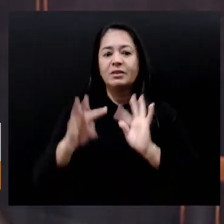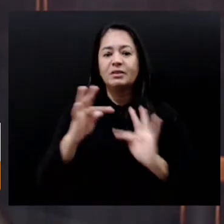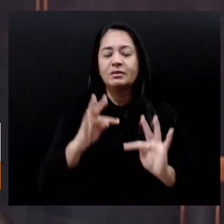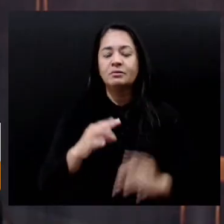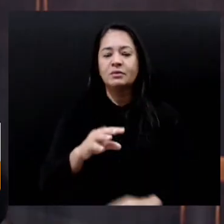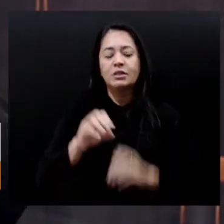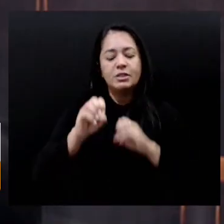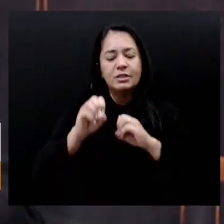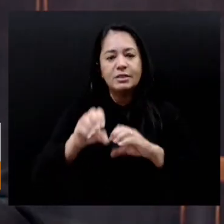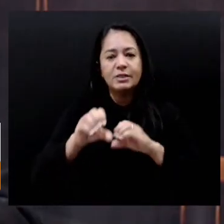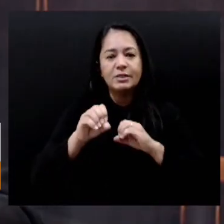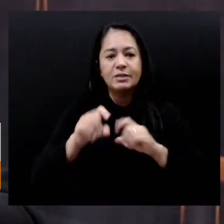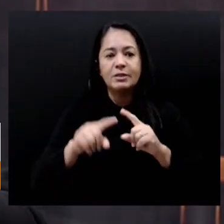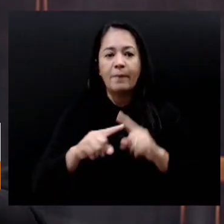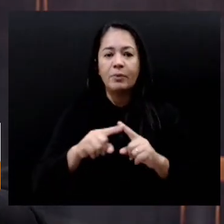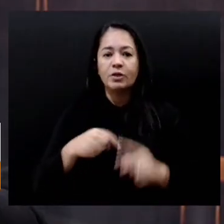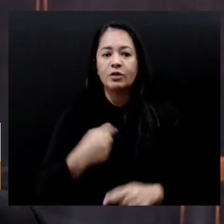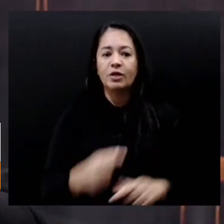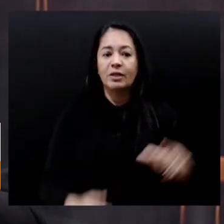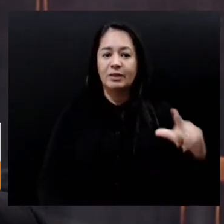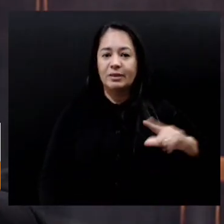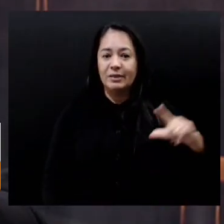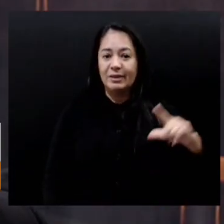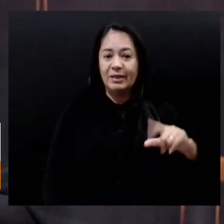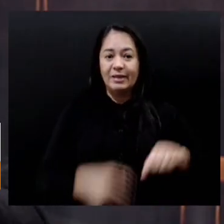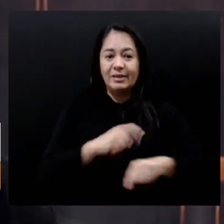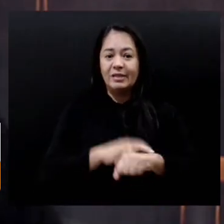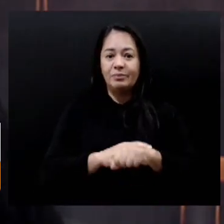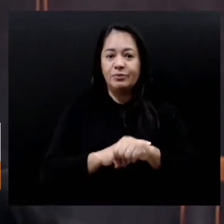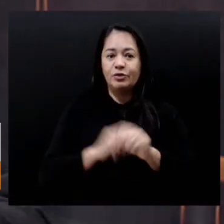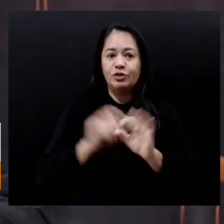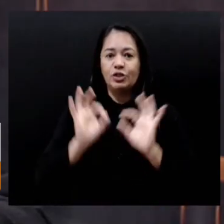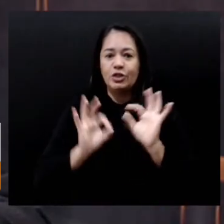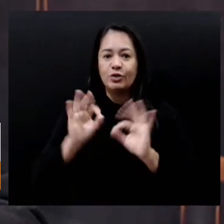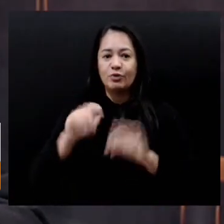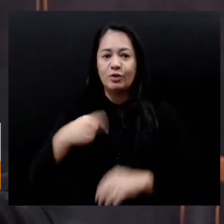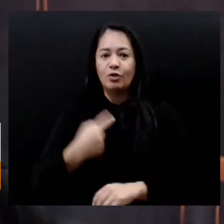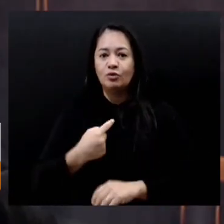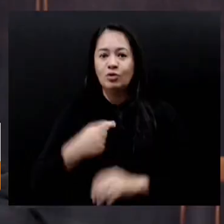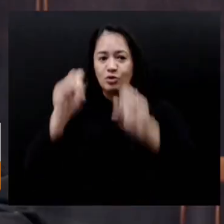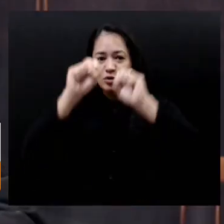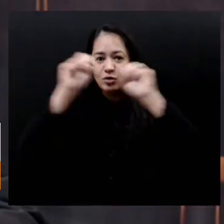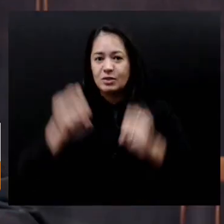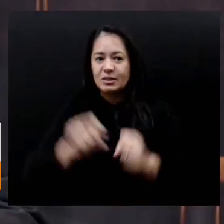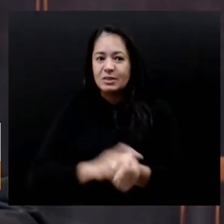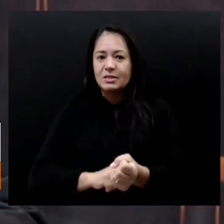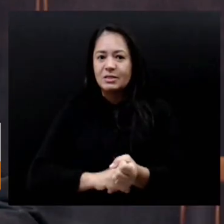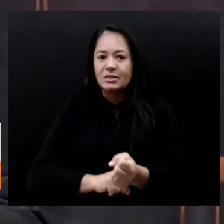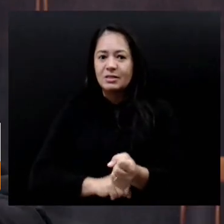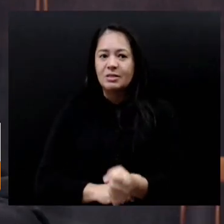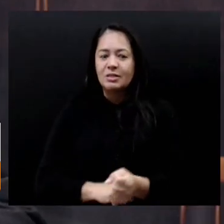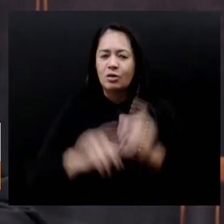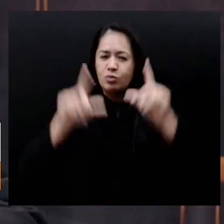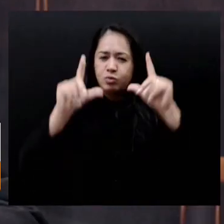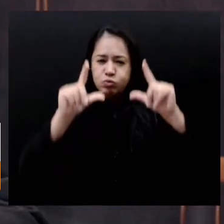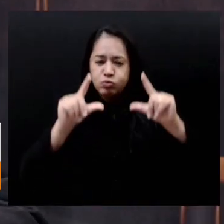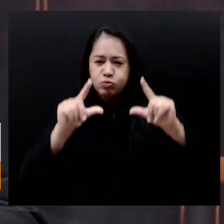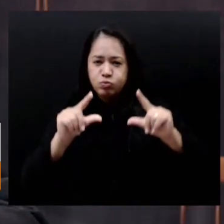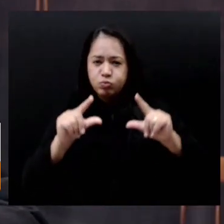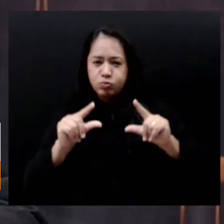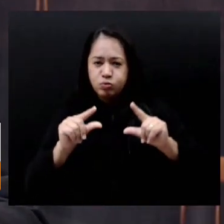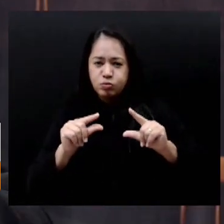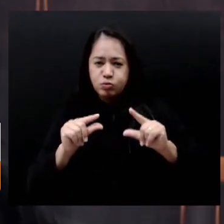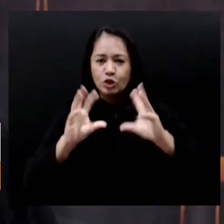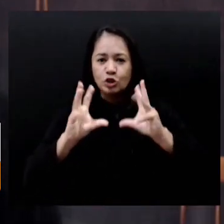tem tempo de regular o nosso sistema nervoso, de baixar a adrenalina, de baixar o cortisol. Então, é isso que o doutor